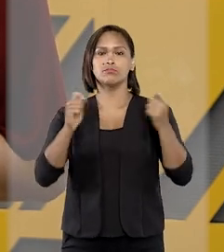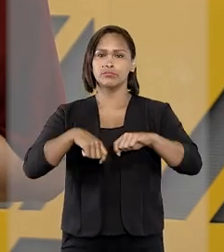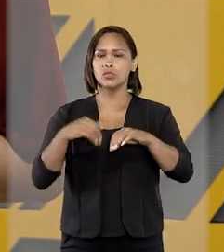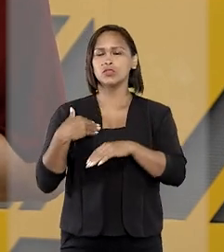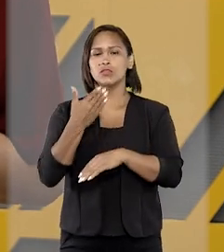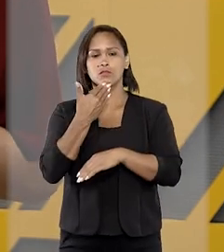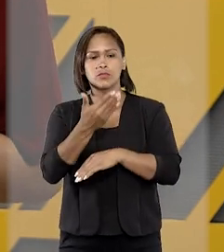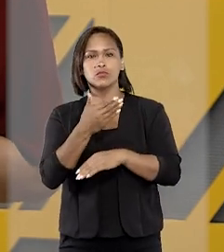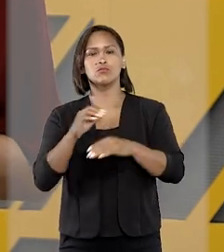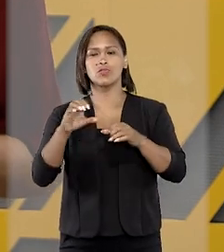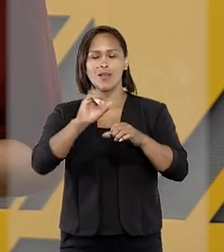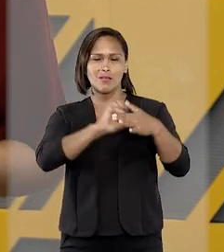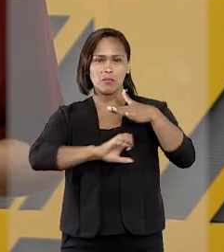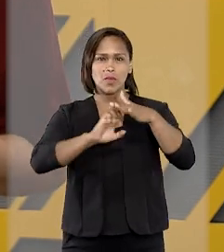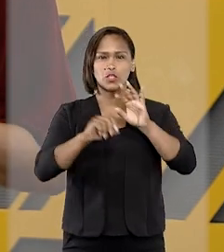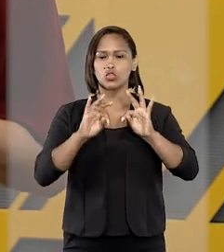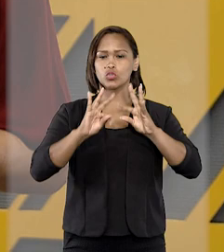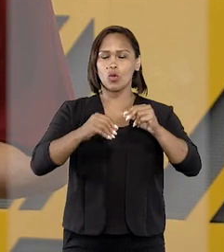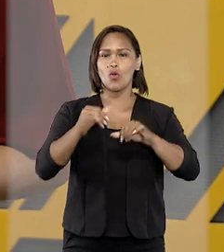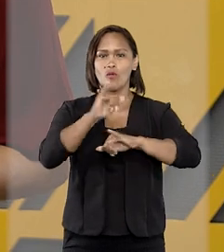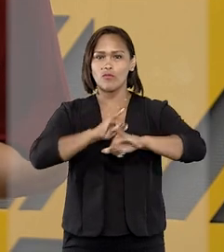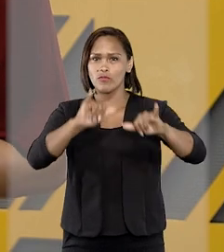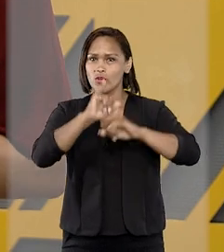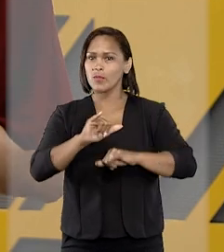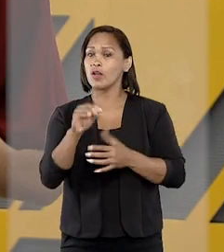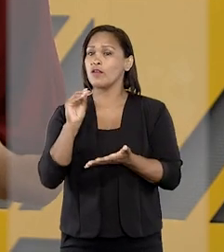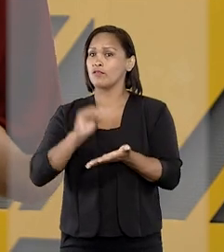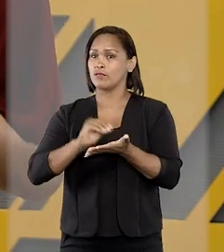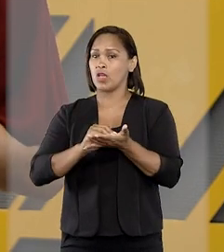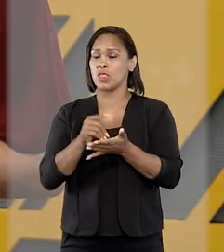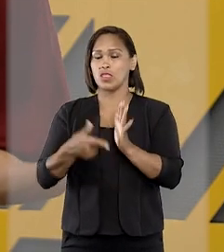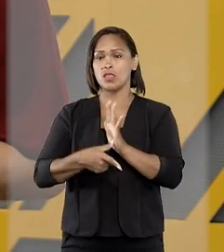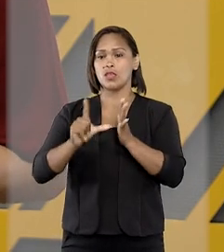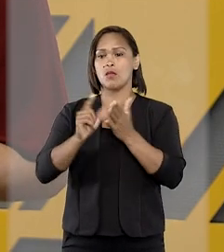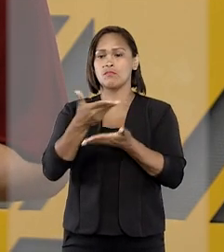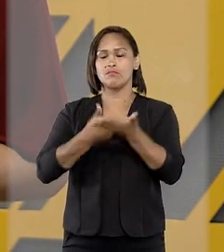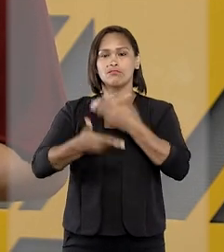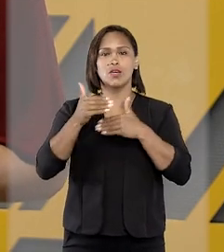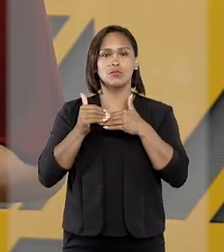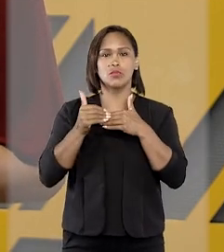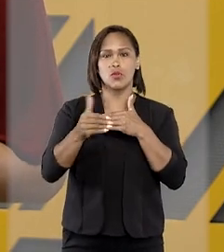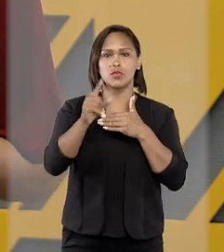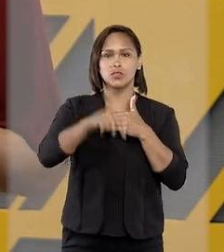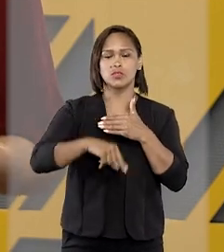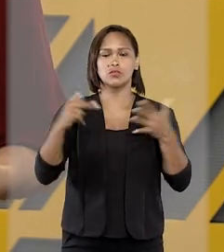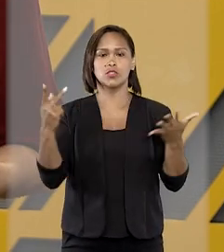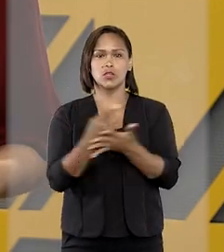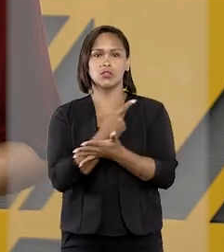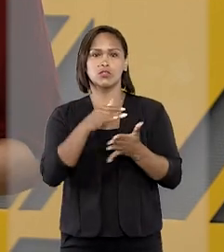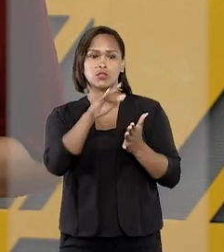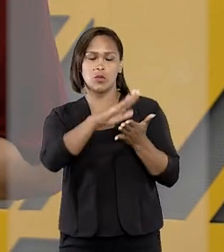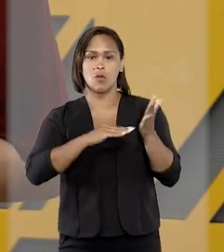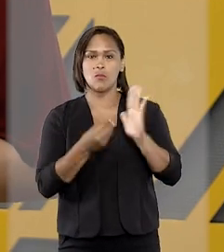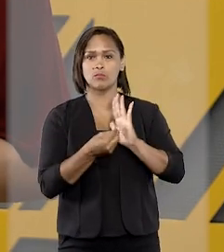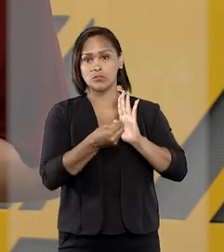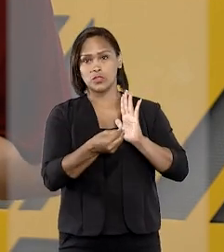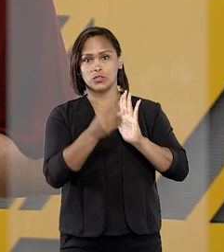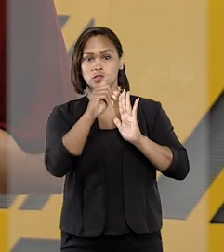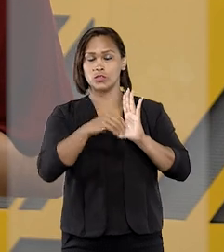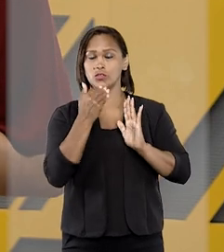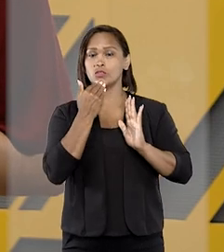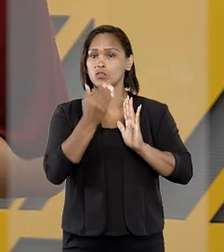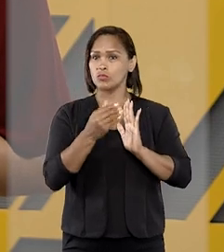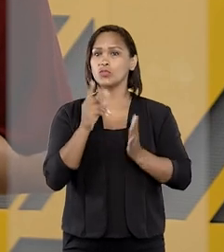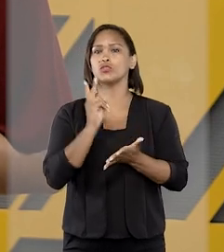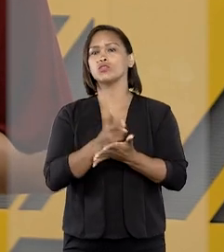é possível exigir das empresas os dados, ainda que elas não tenham sido parte do processo em que houve o requerimento.